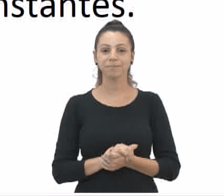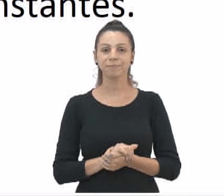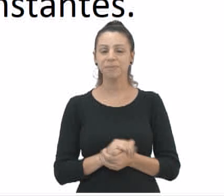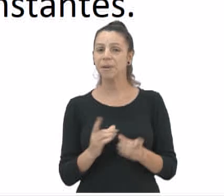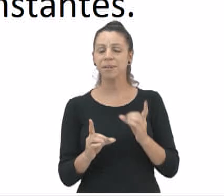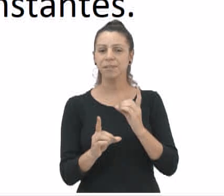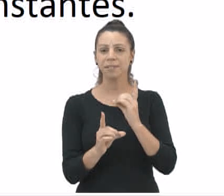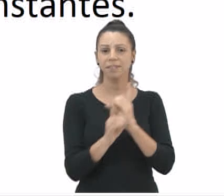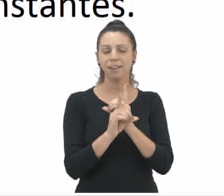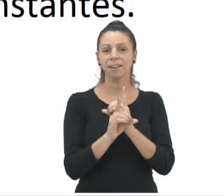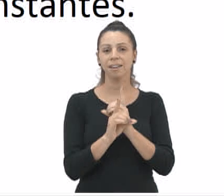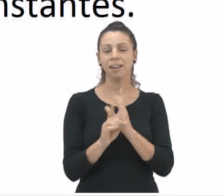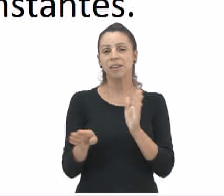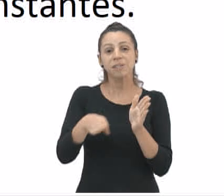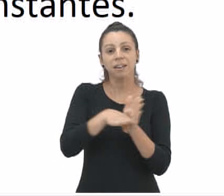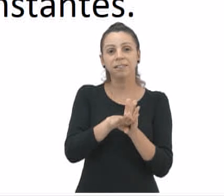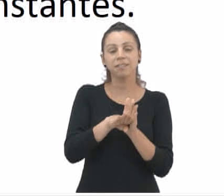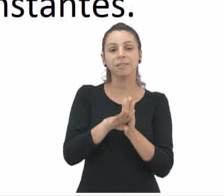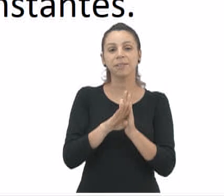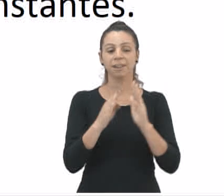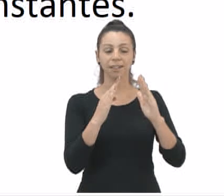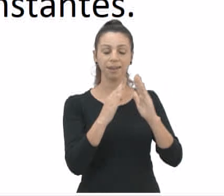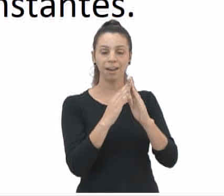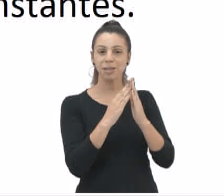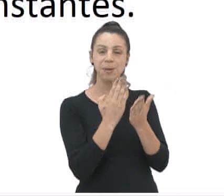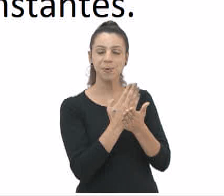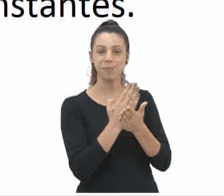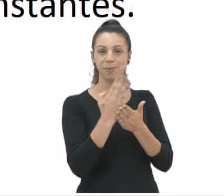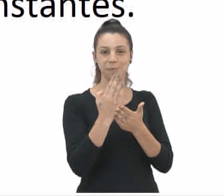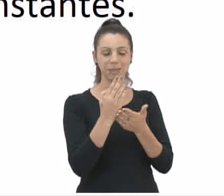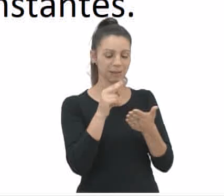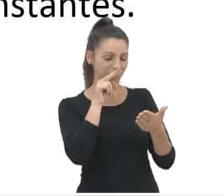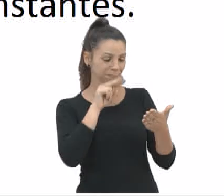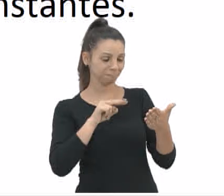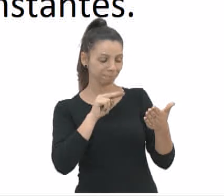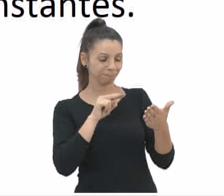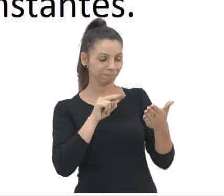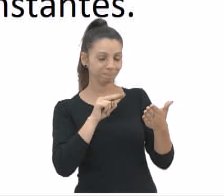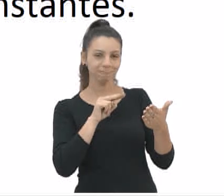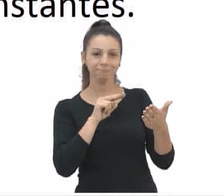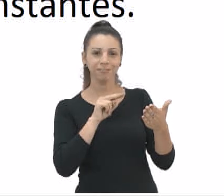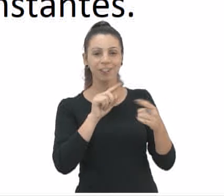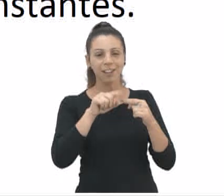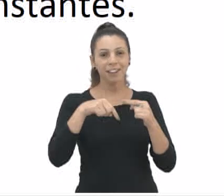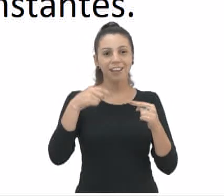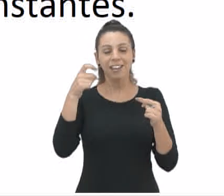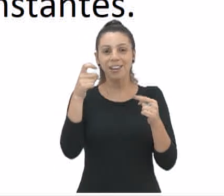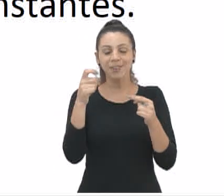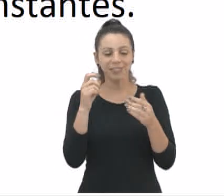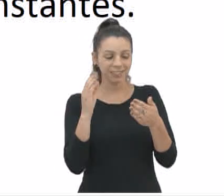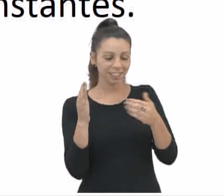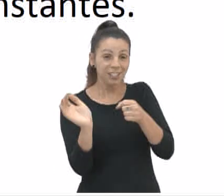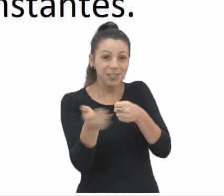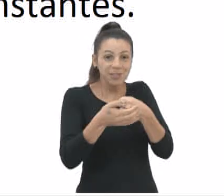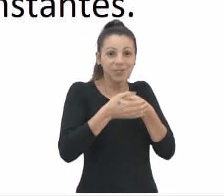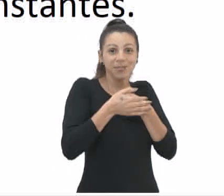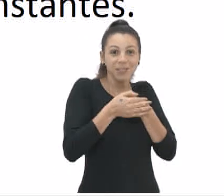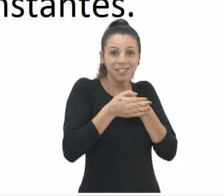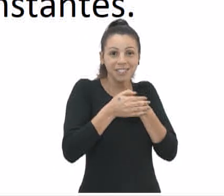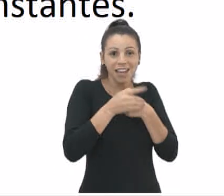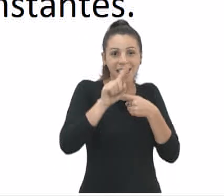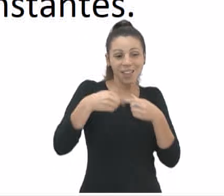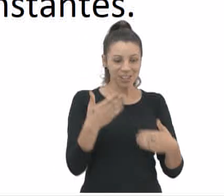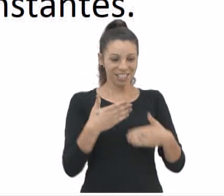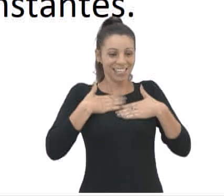Chegando em casa, não comecei a ler. Fingia que não o tinha, só para depois ter o susto de o ter.